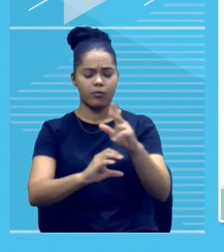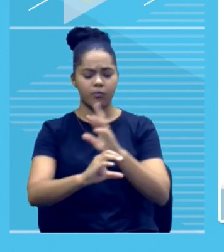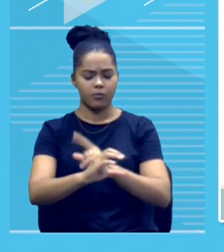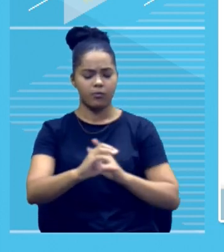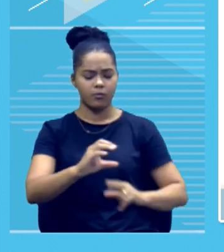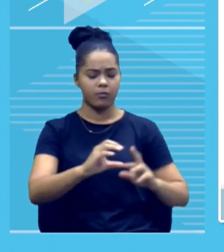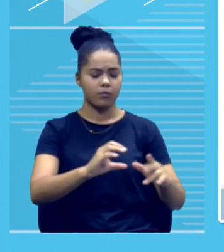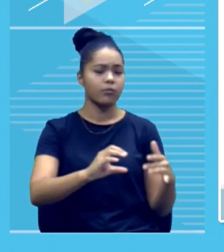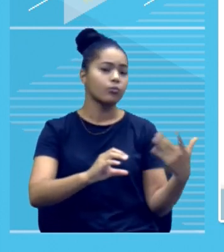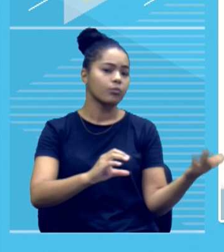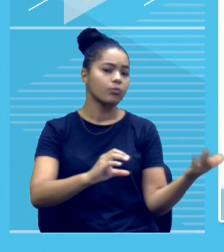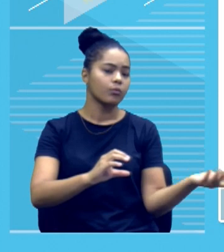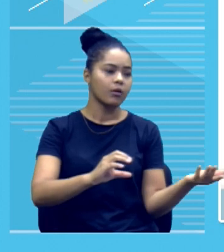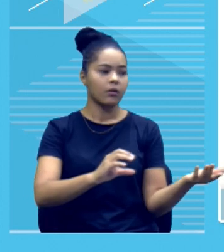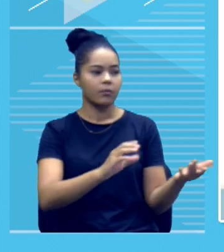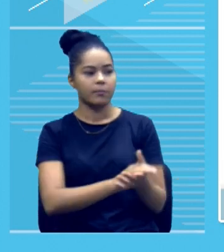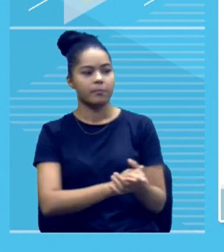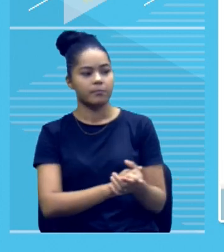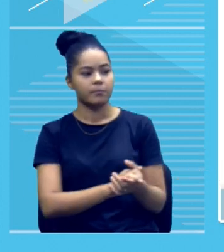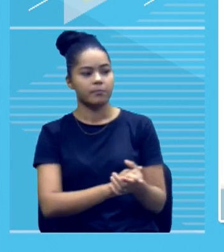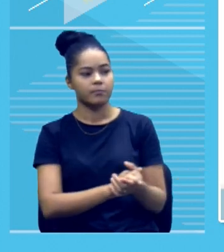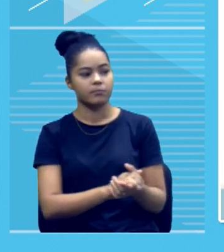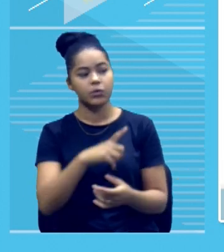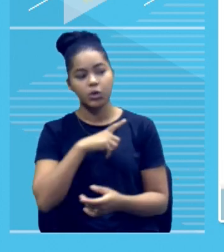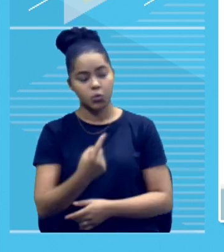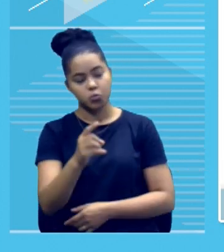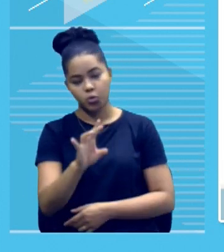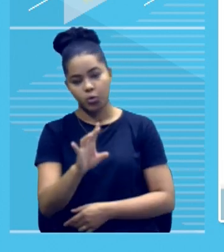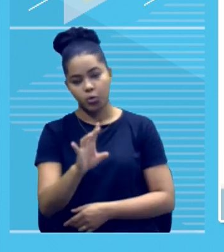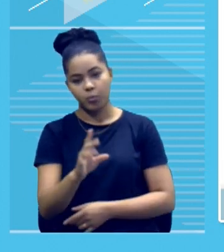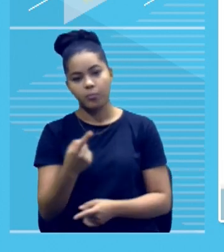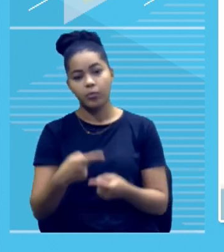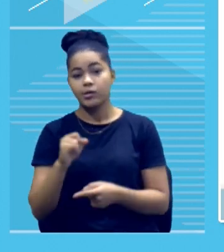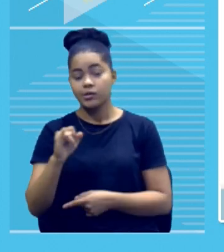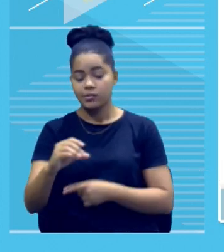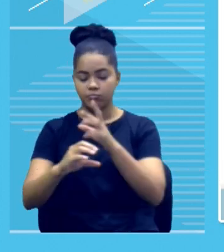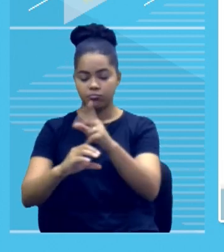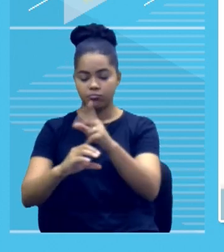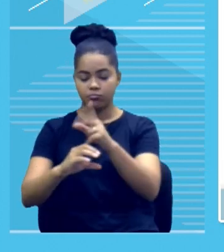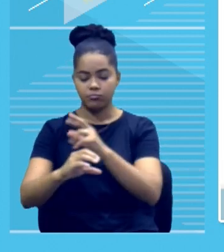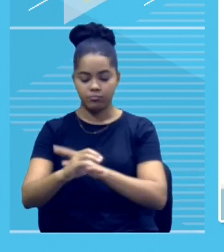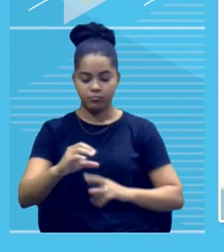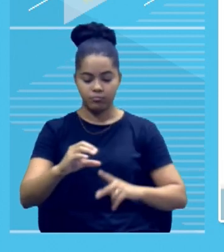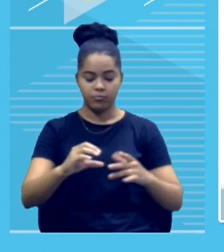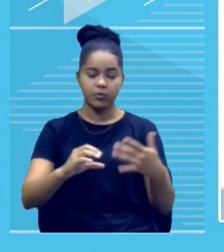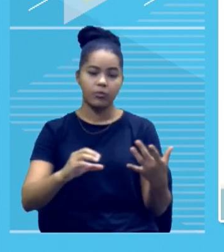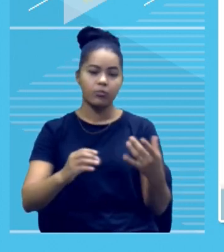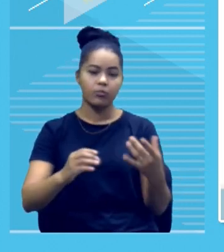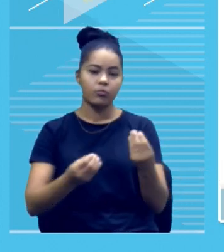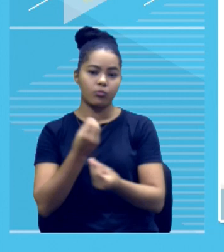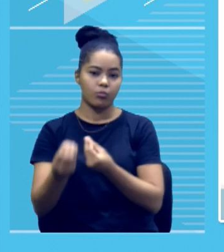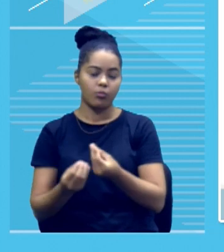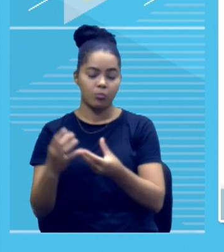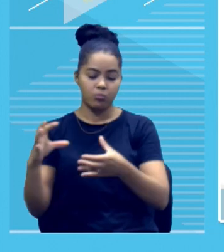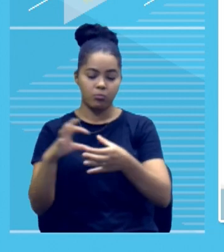um, tá? Porque, ó, outra coisa, pessoal, se o carbono é assimétrico, como ele tem que fazer as quatro ligações,